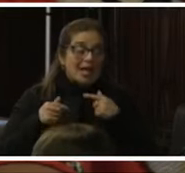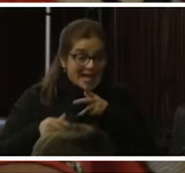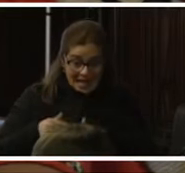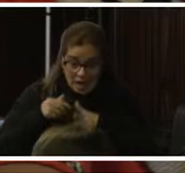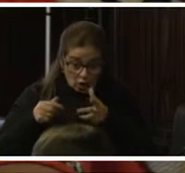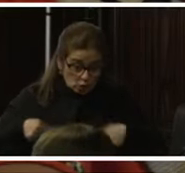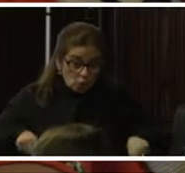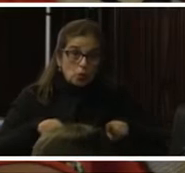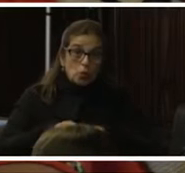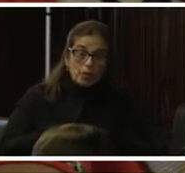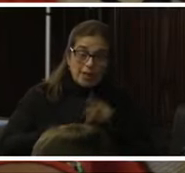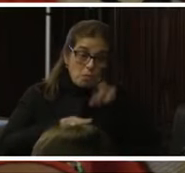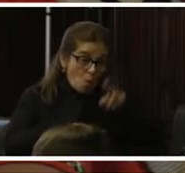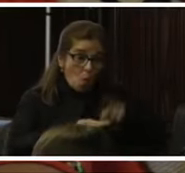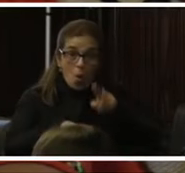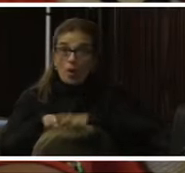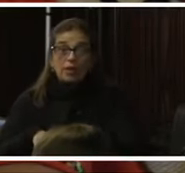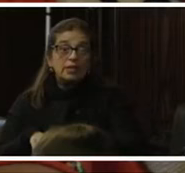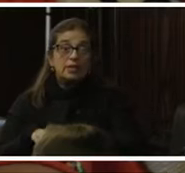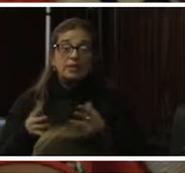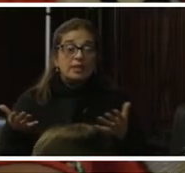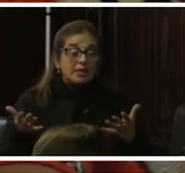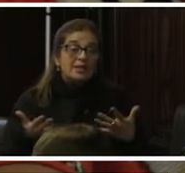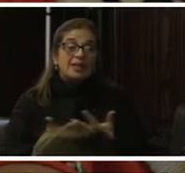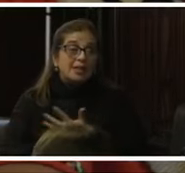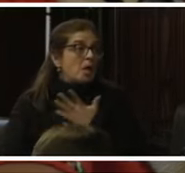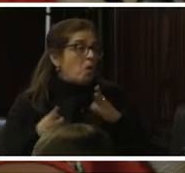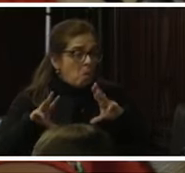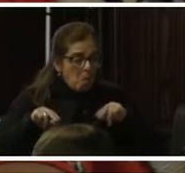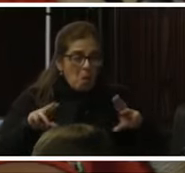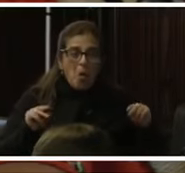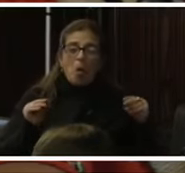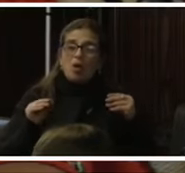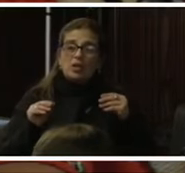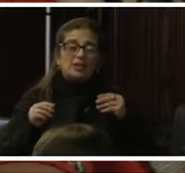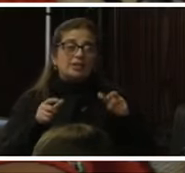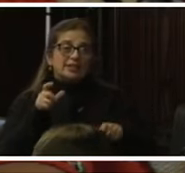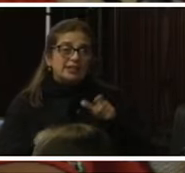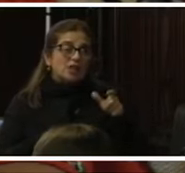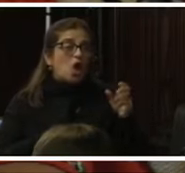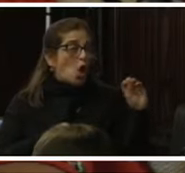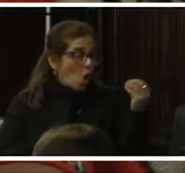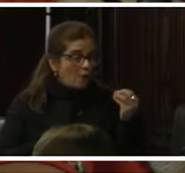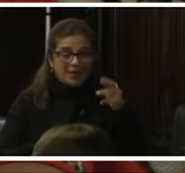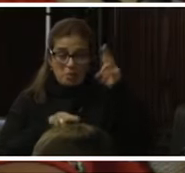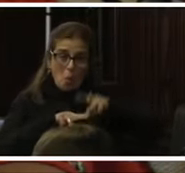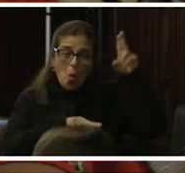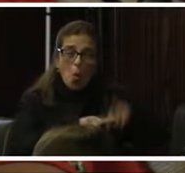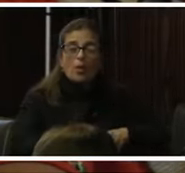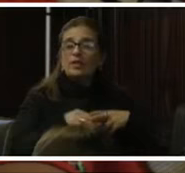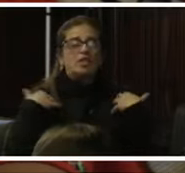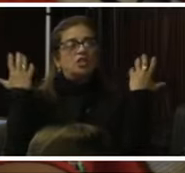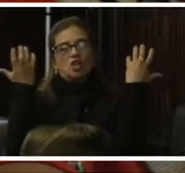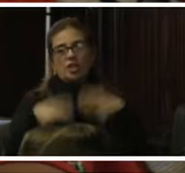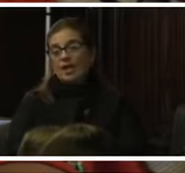tão morrendo o nosso idoso toma morrendo o nosso jogo vital morrendo no ano queremos